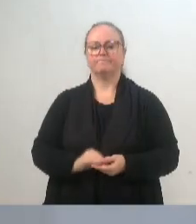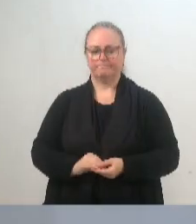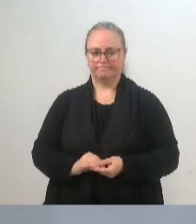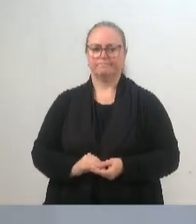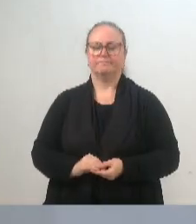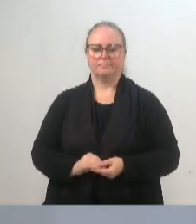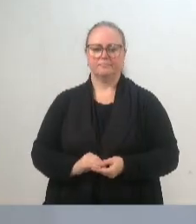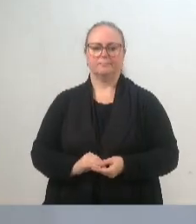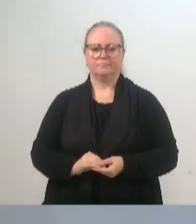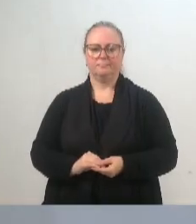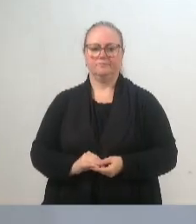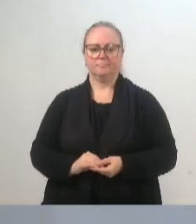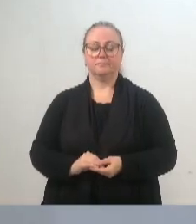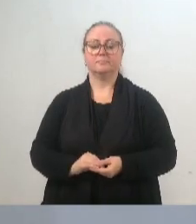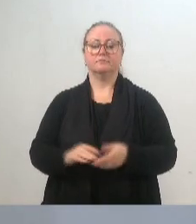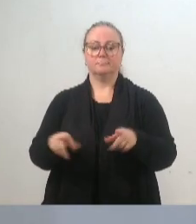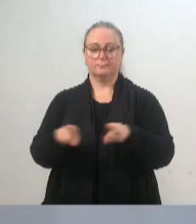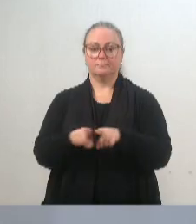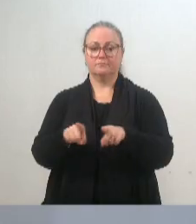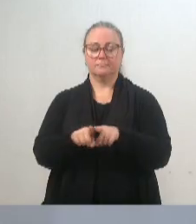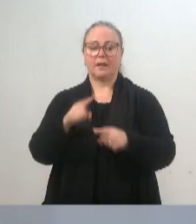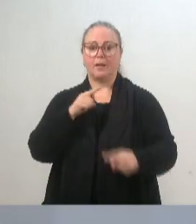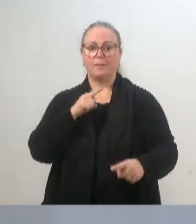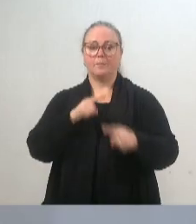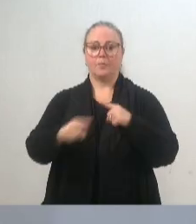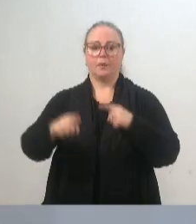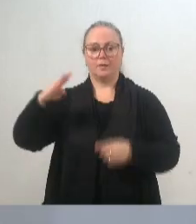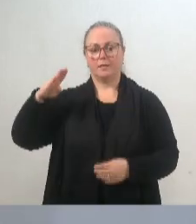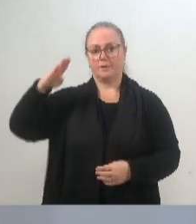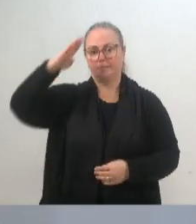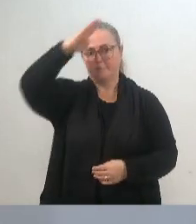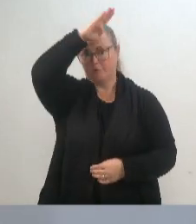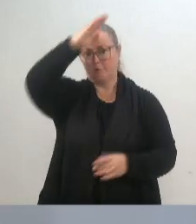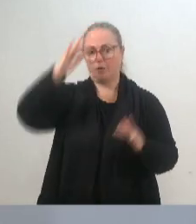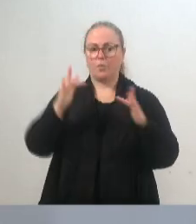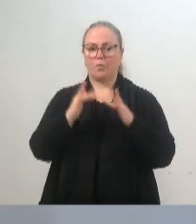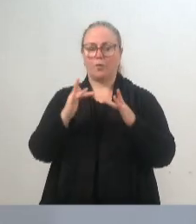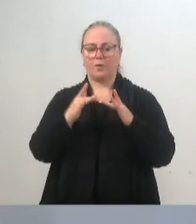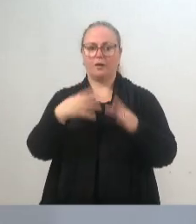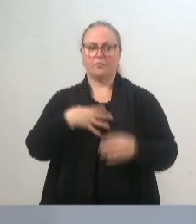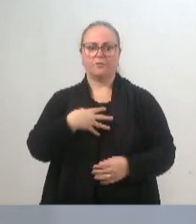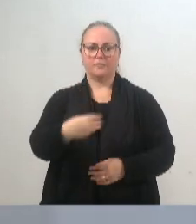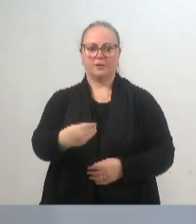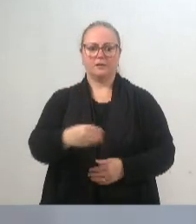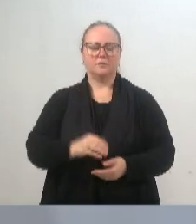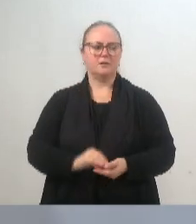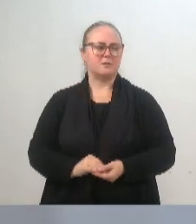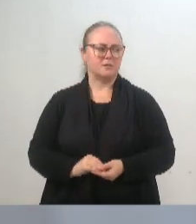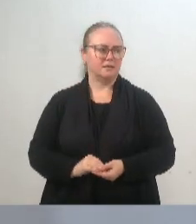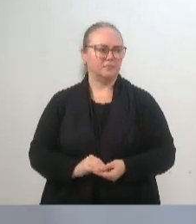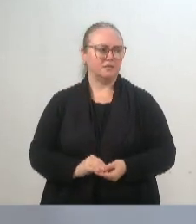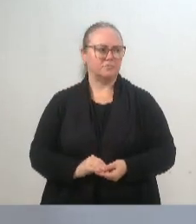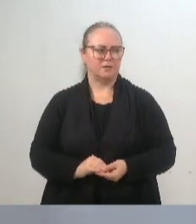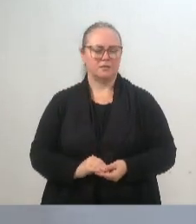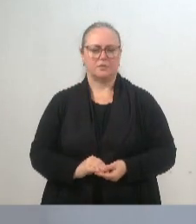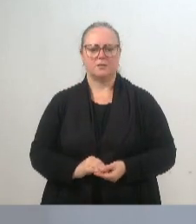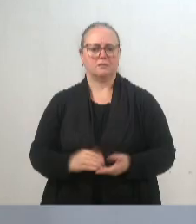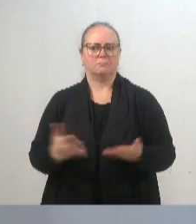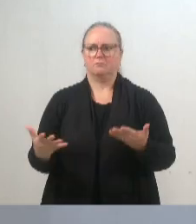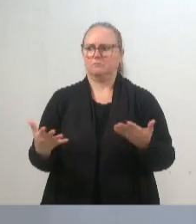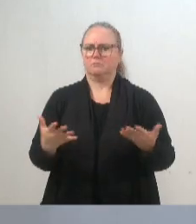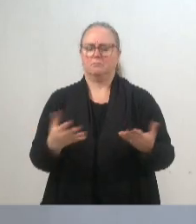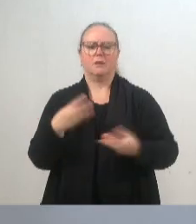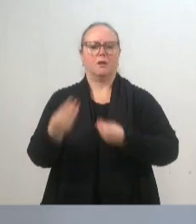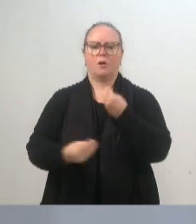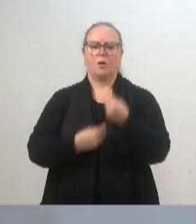Alexandre de Moraes, inclusive, proibiu o Jair Bolsonaro de ter contato com seu filho. Não existe qualquer previsão legal para isso, e